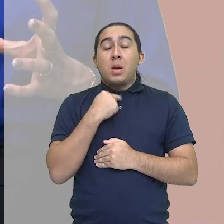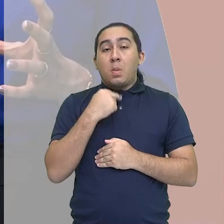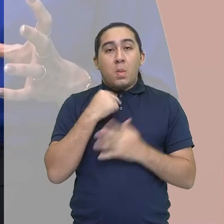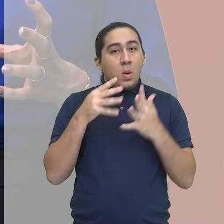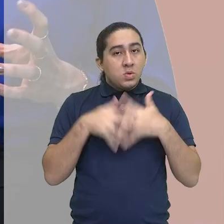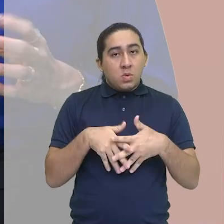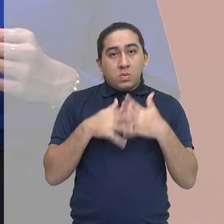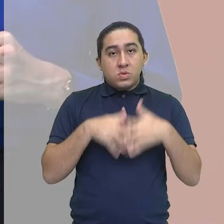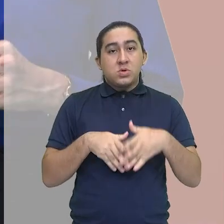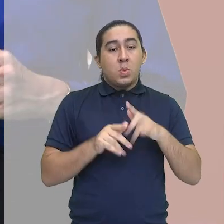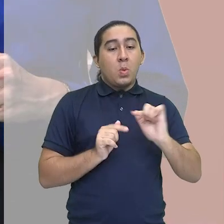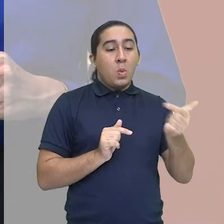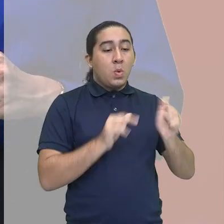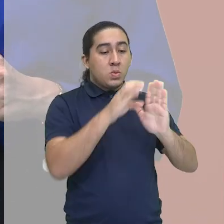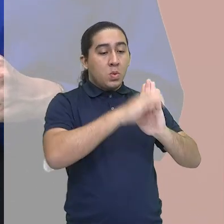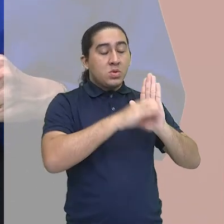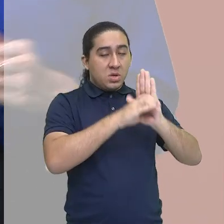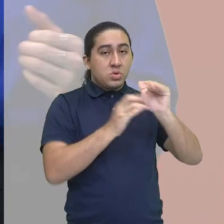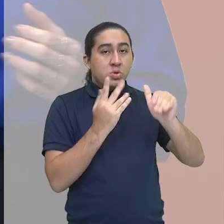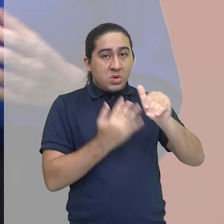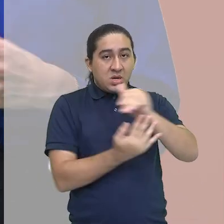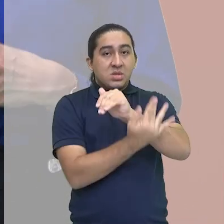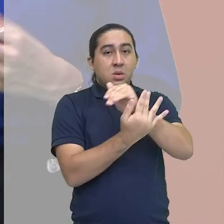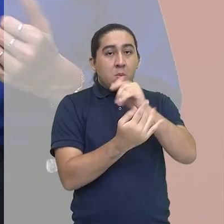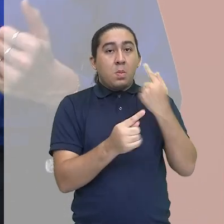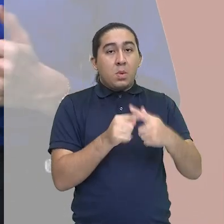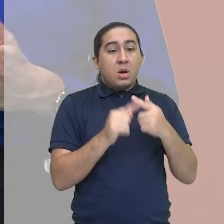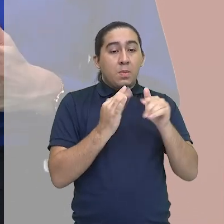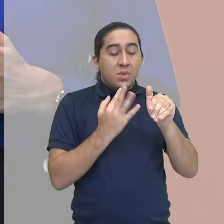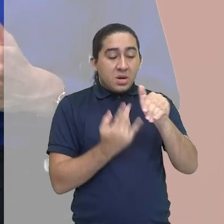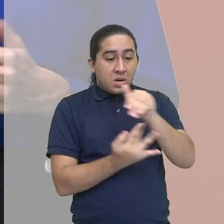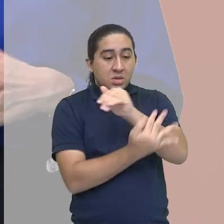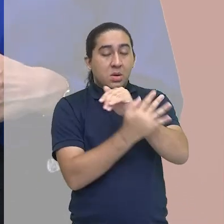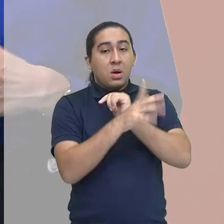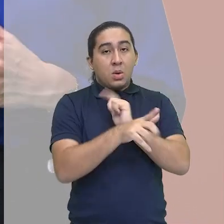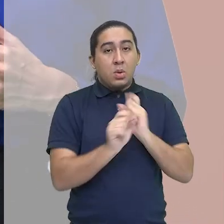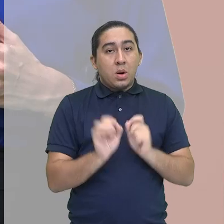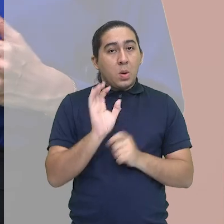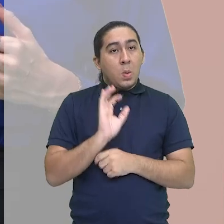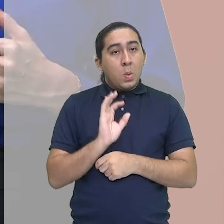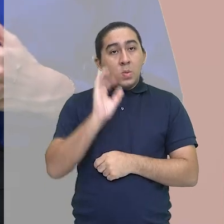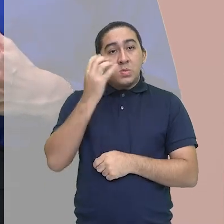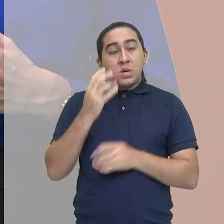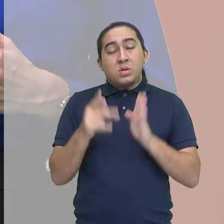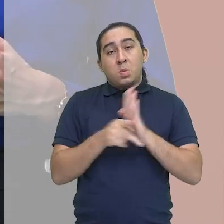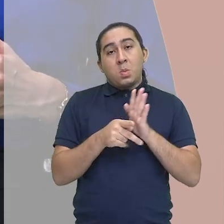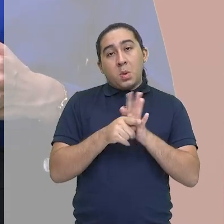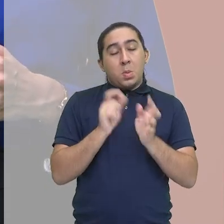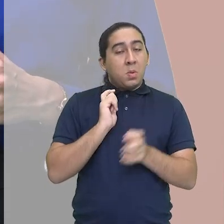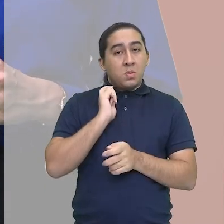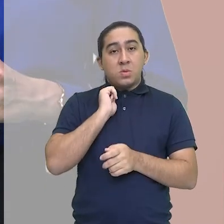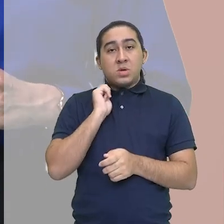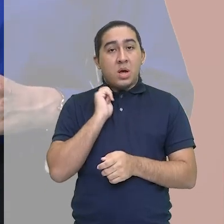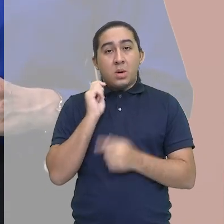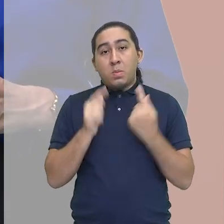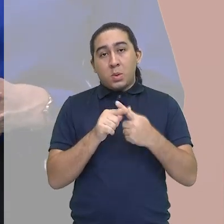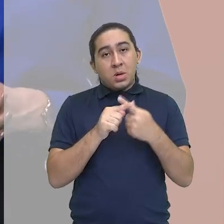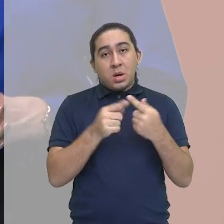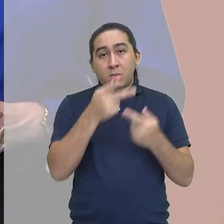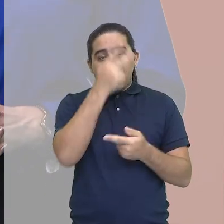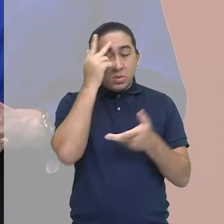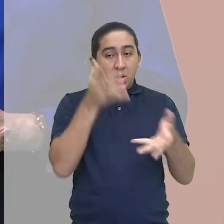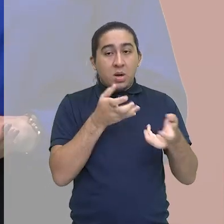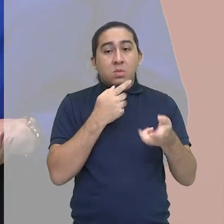mesmo conceito ali de migração, né? Porque a migração, ela acaba ocorrendo muitas das vezes de forma voluntária,